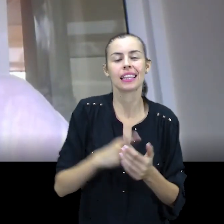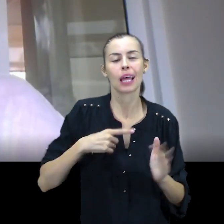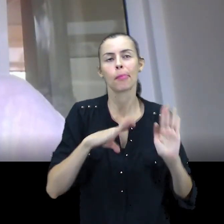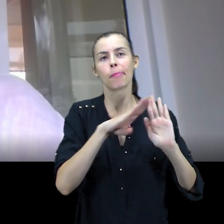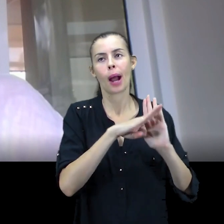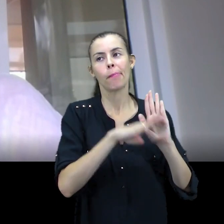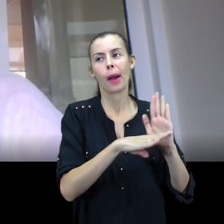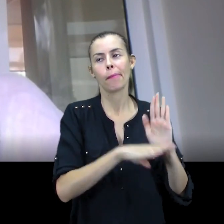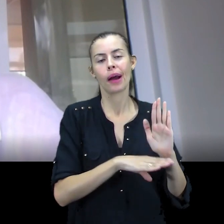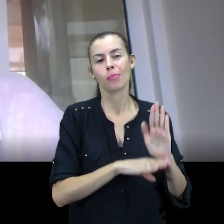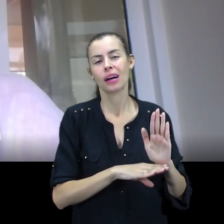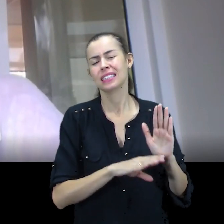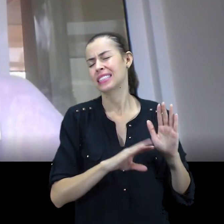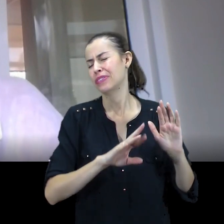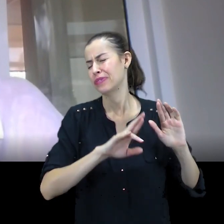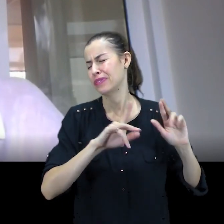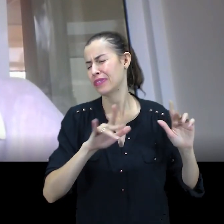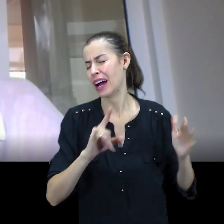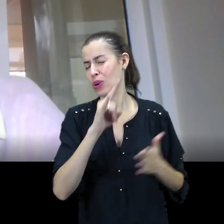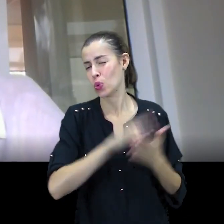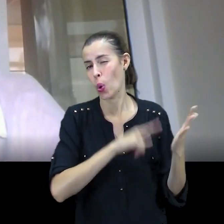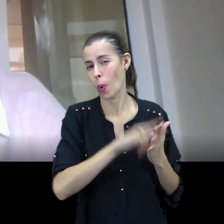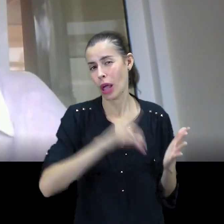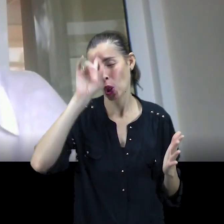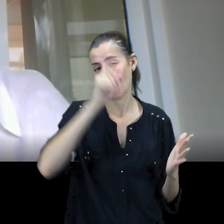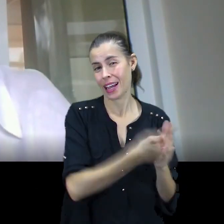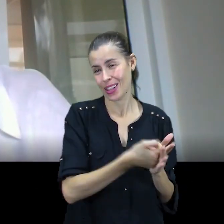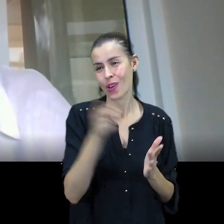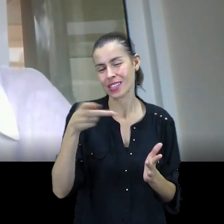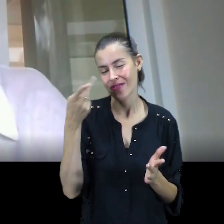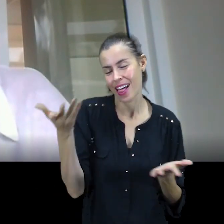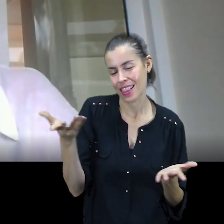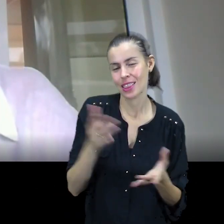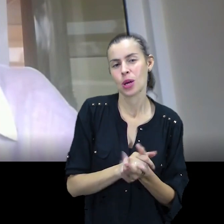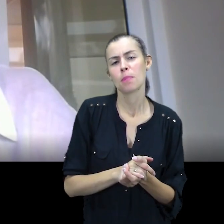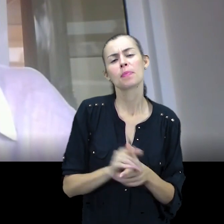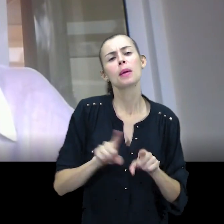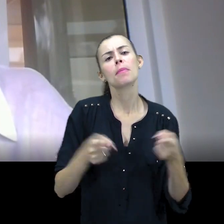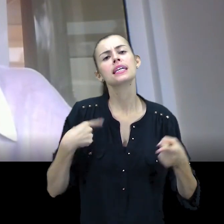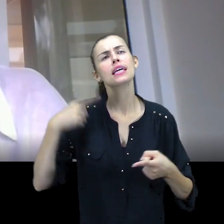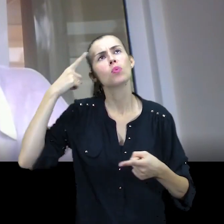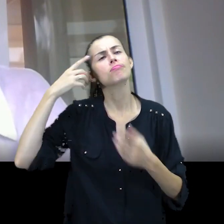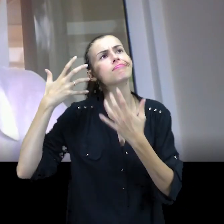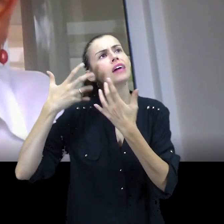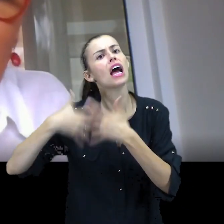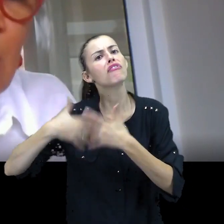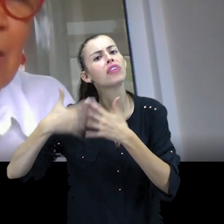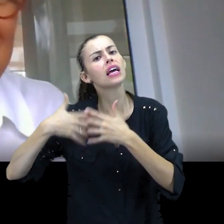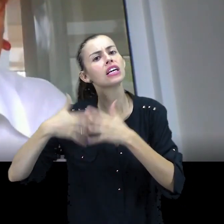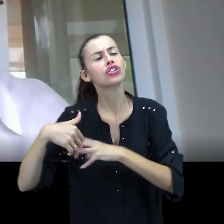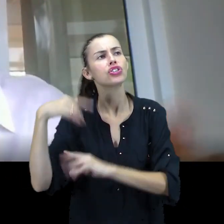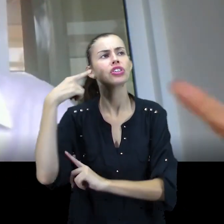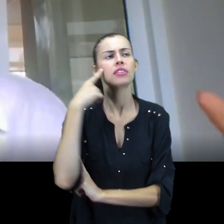na UFBA, que é esse convívio necessário que a gente tem na comunidade, e não